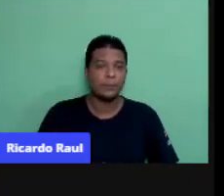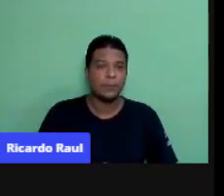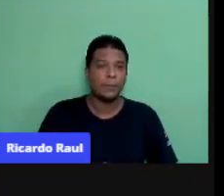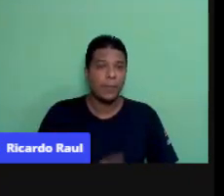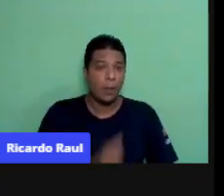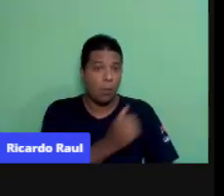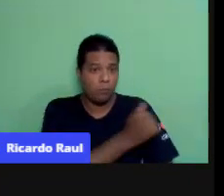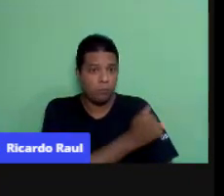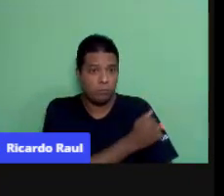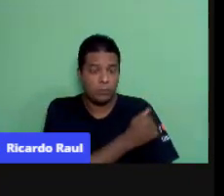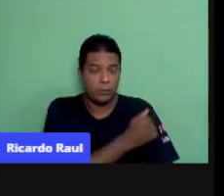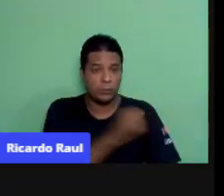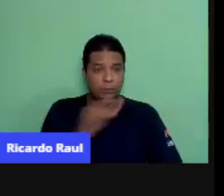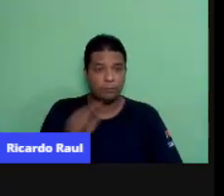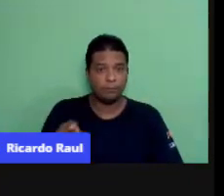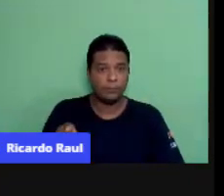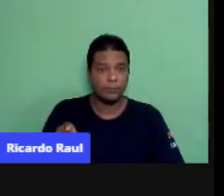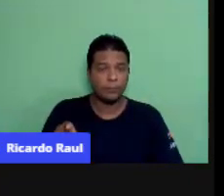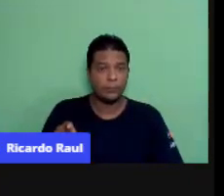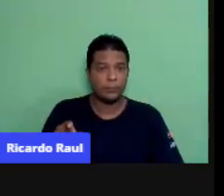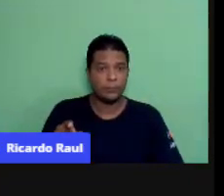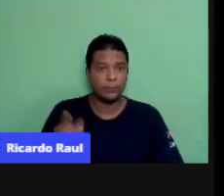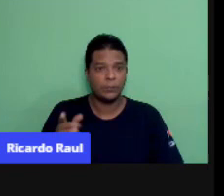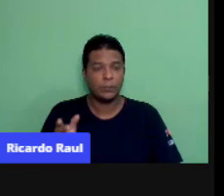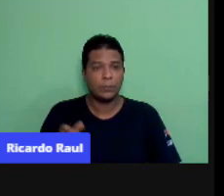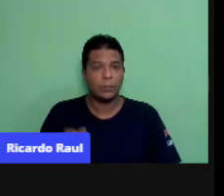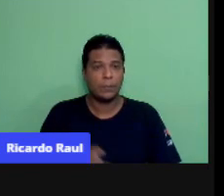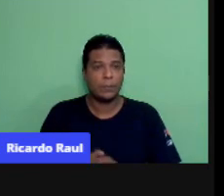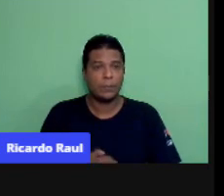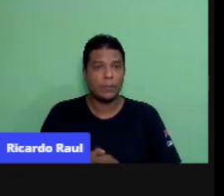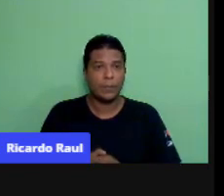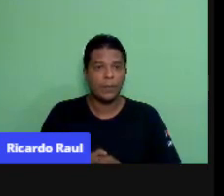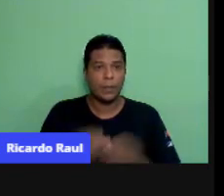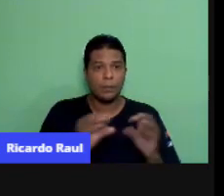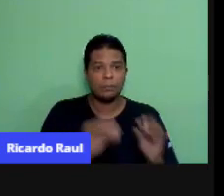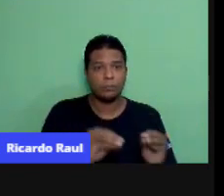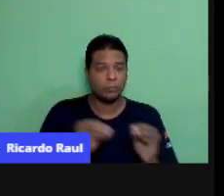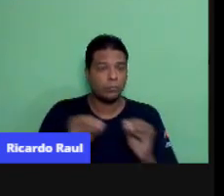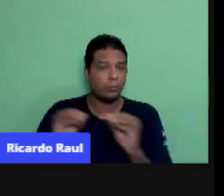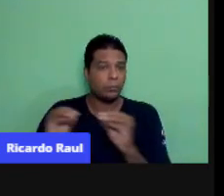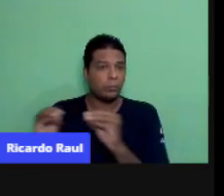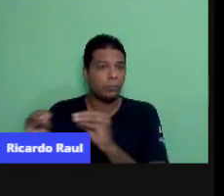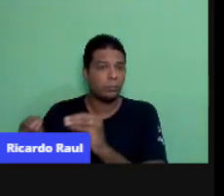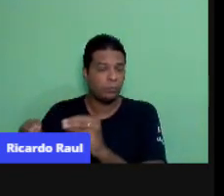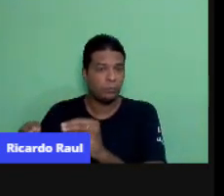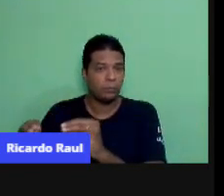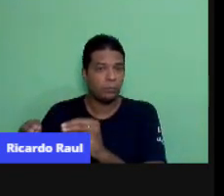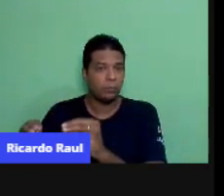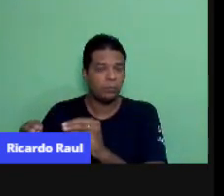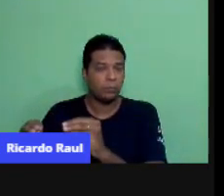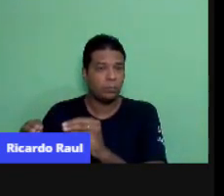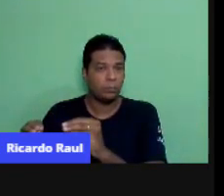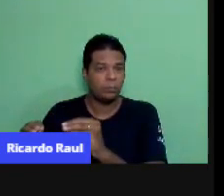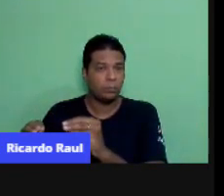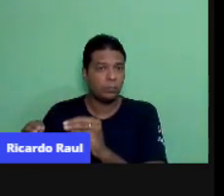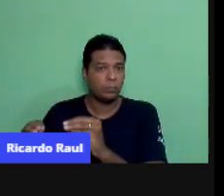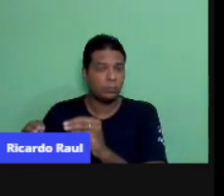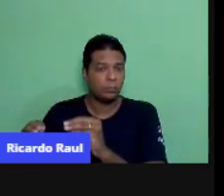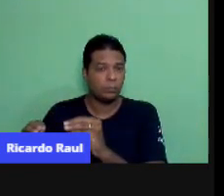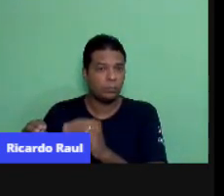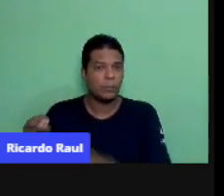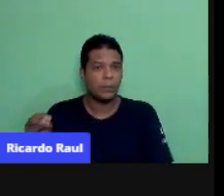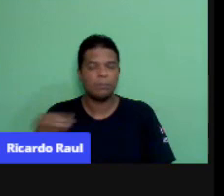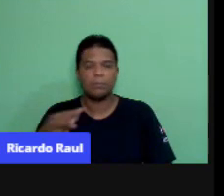aluno, quando ele saia de determinado local e que ele vá para determinado local, ele tem aquele mínimo